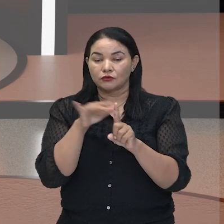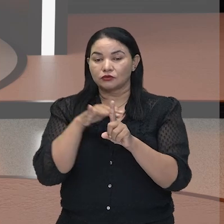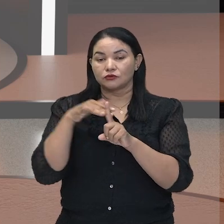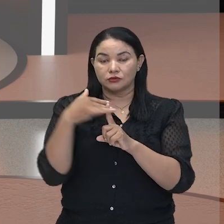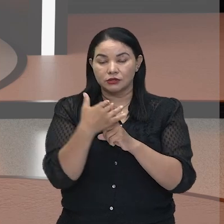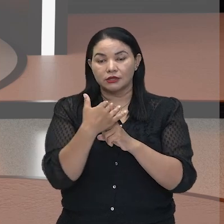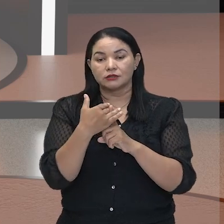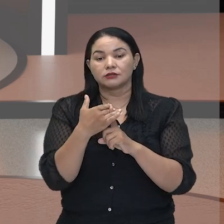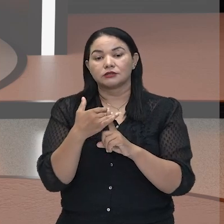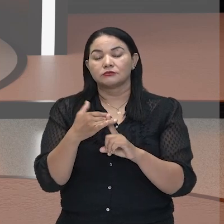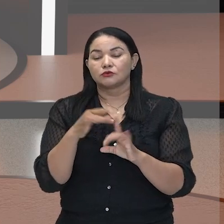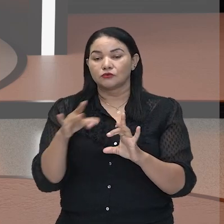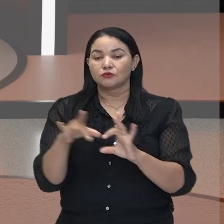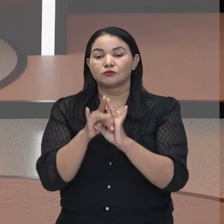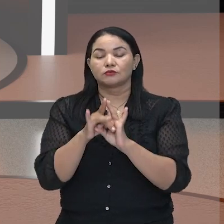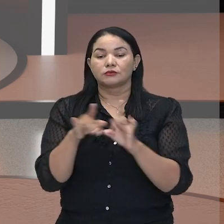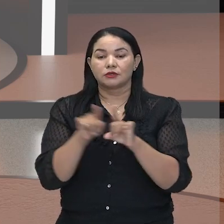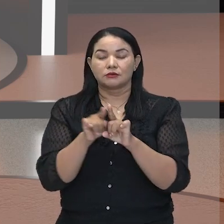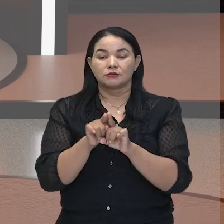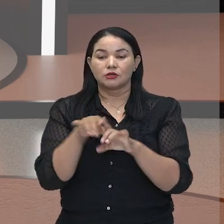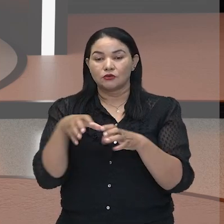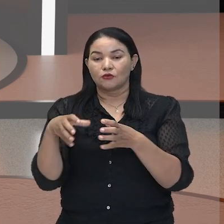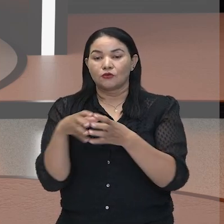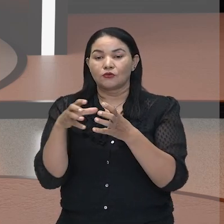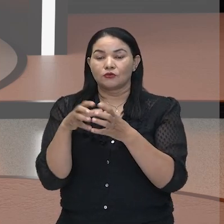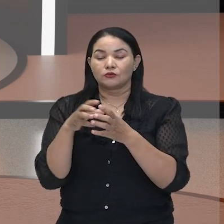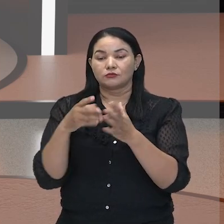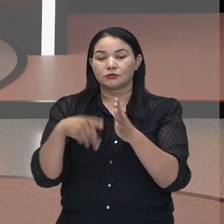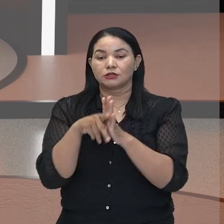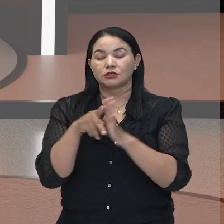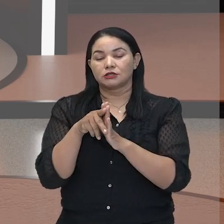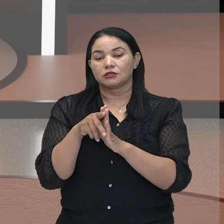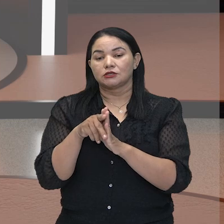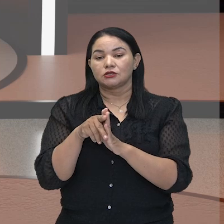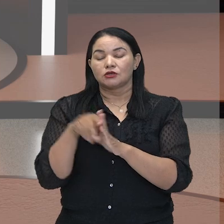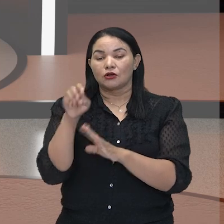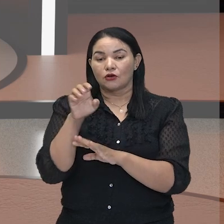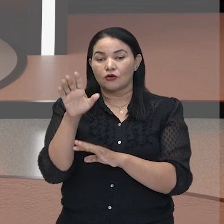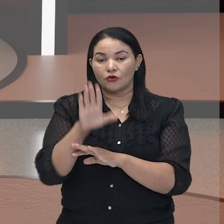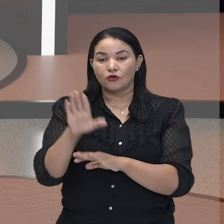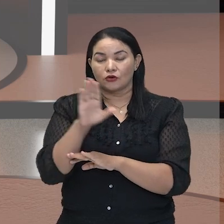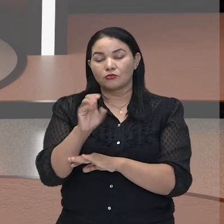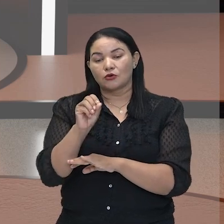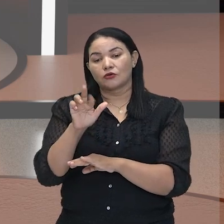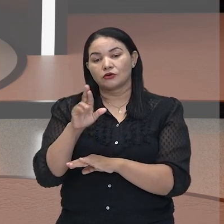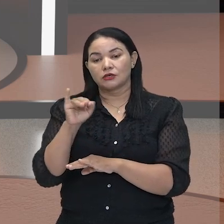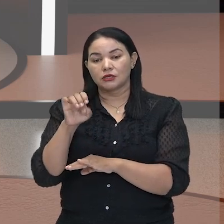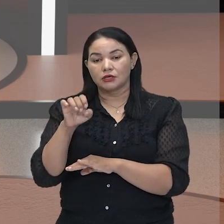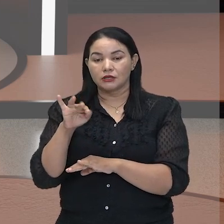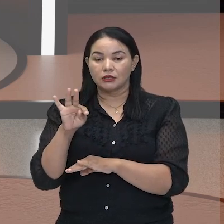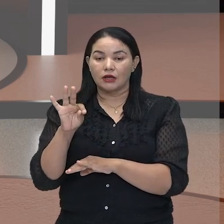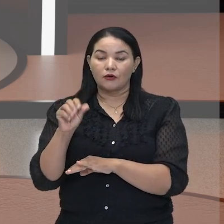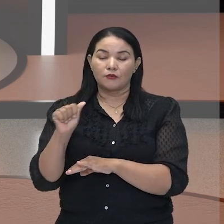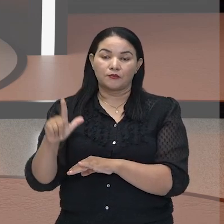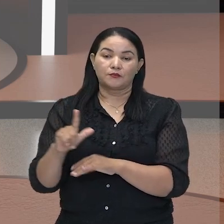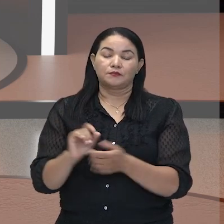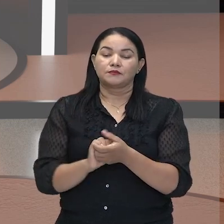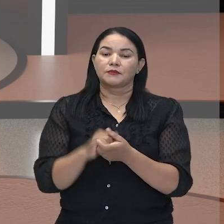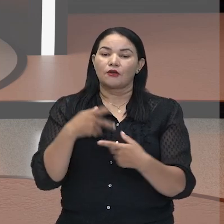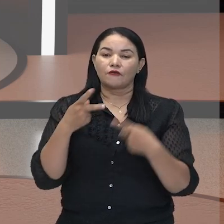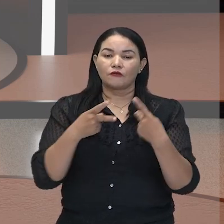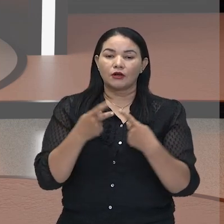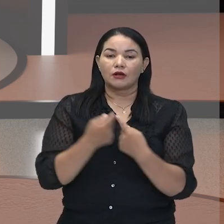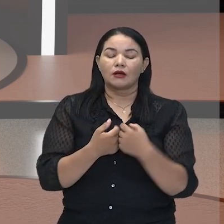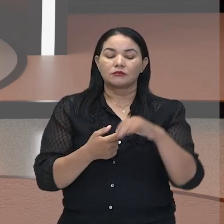socialismo e vão ser colocados no grupo dos países da Europa Oriental. Por isso, quando a gente fala a Europa Ocidental